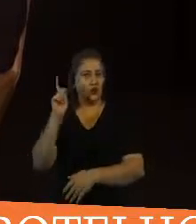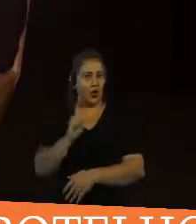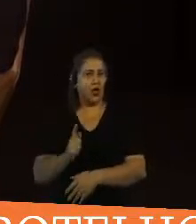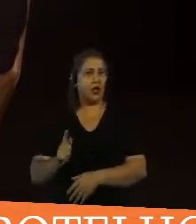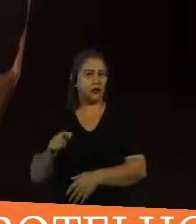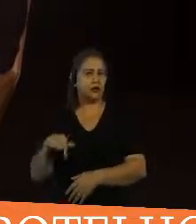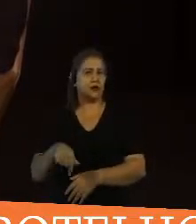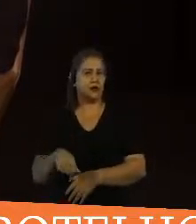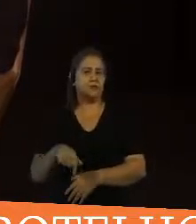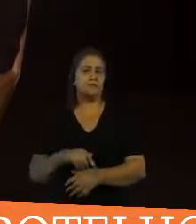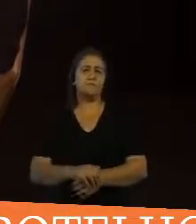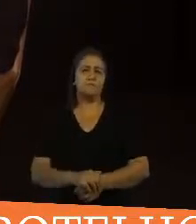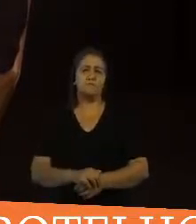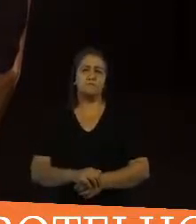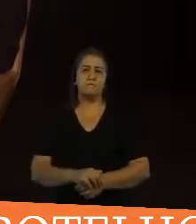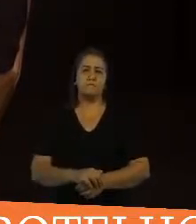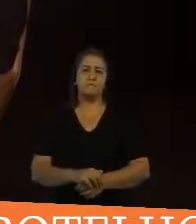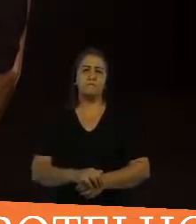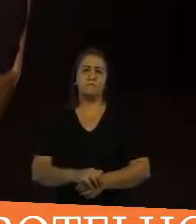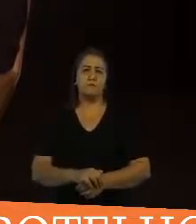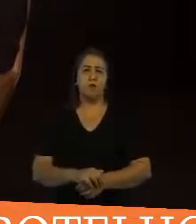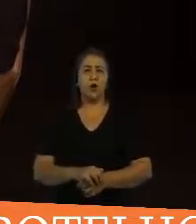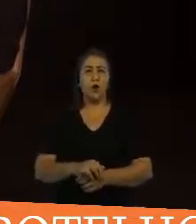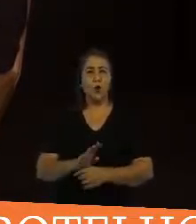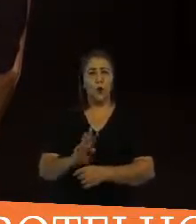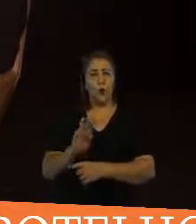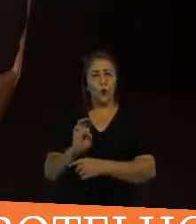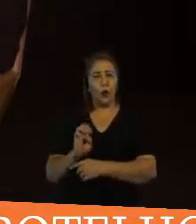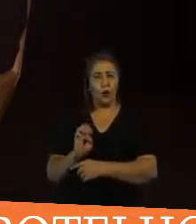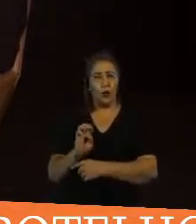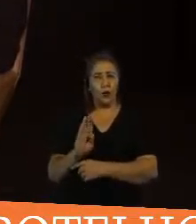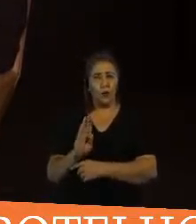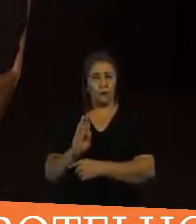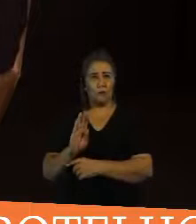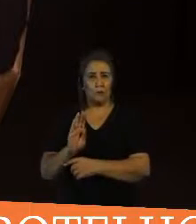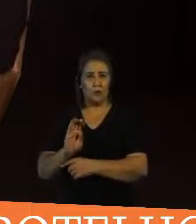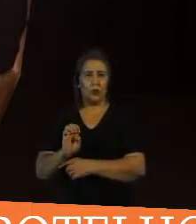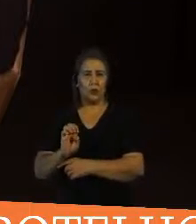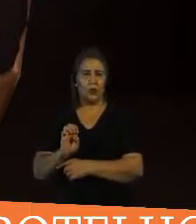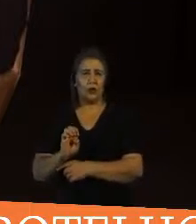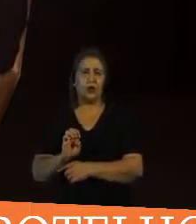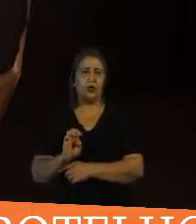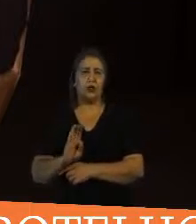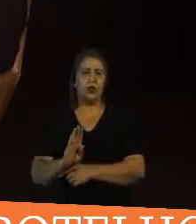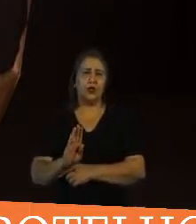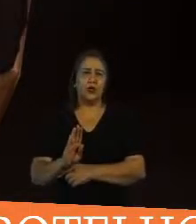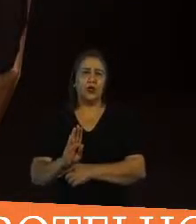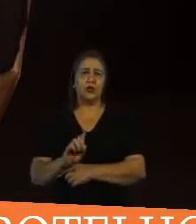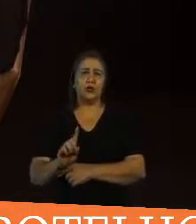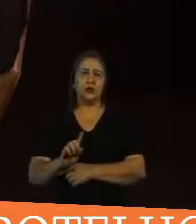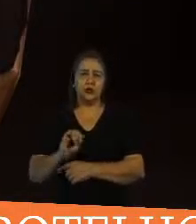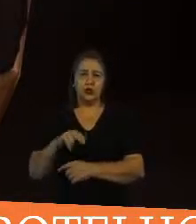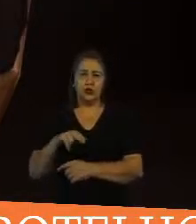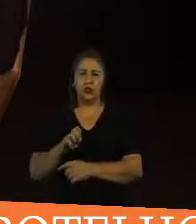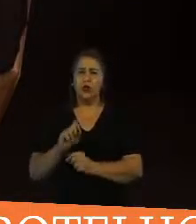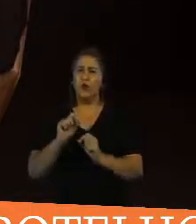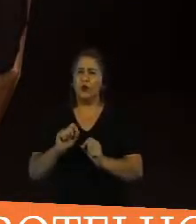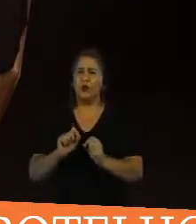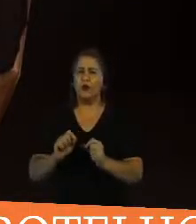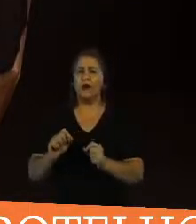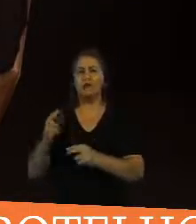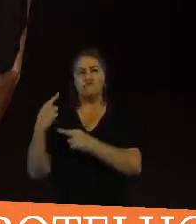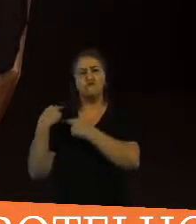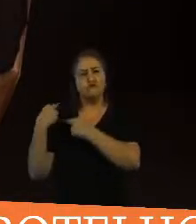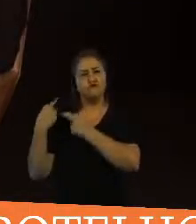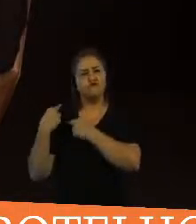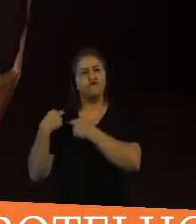de Goiás. E a Webzine desenvolve, né, é responsável por essa parte didática dos